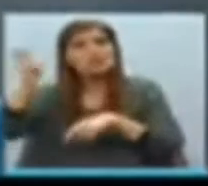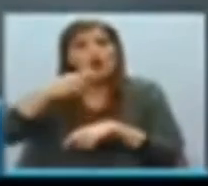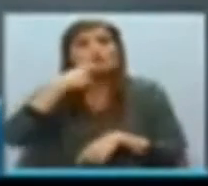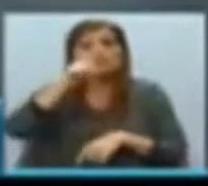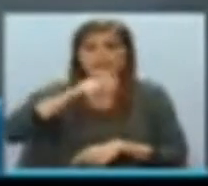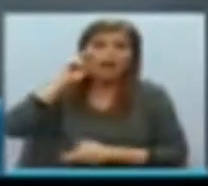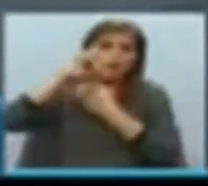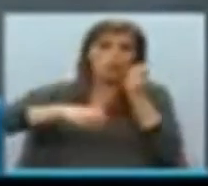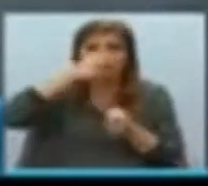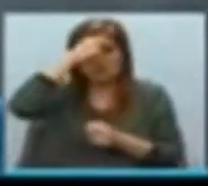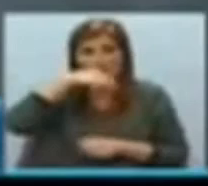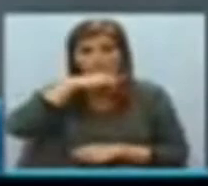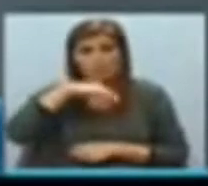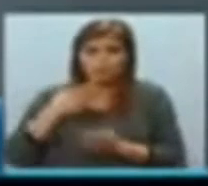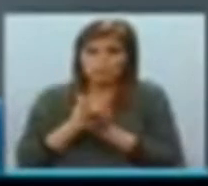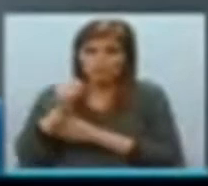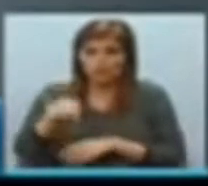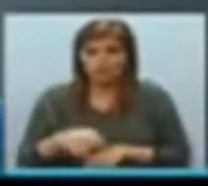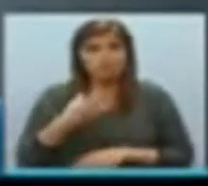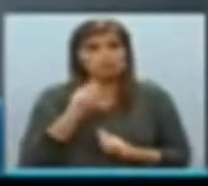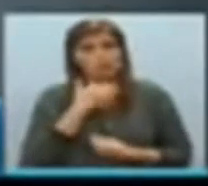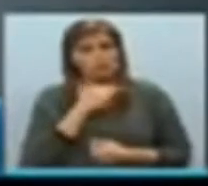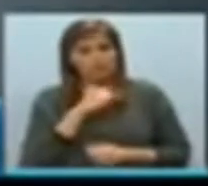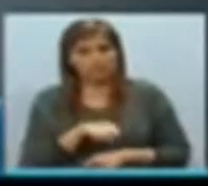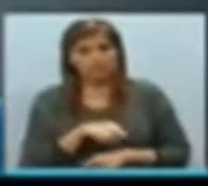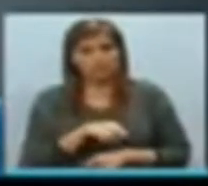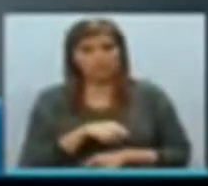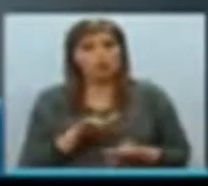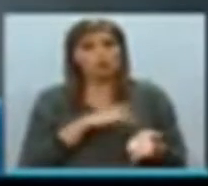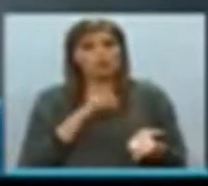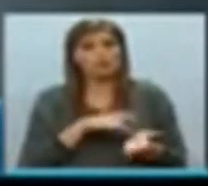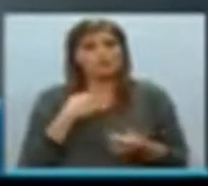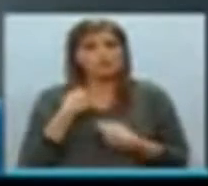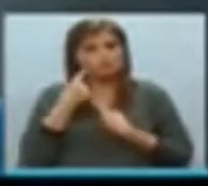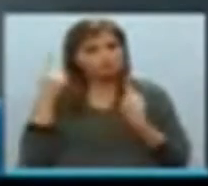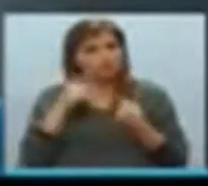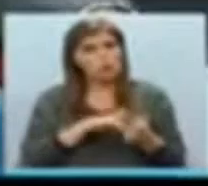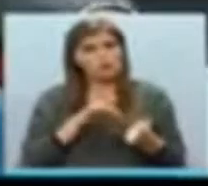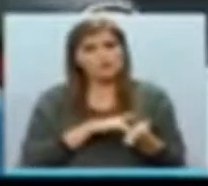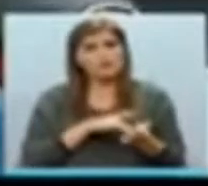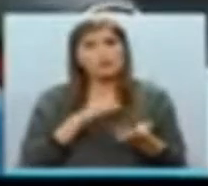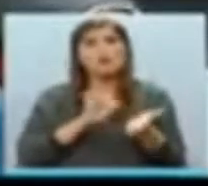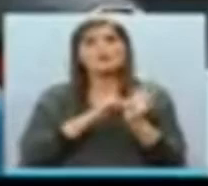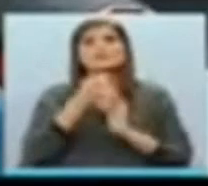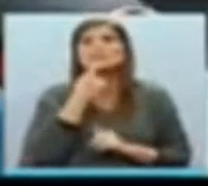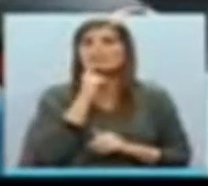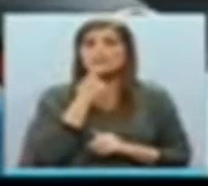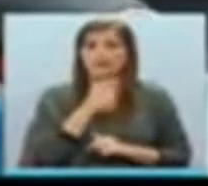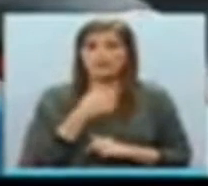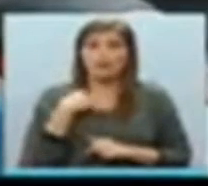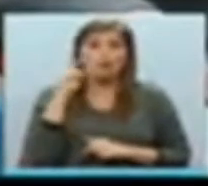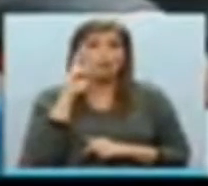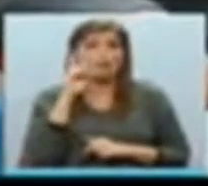desta família e com isso porque agora estou muito feliz e eu com o livro que eu lancei o livro no brasil em abril e aí eu vi em